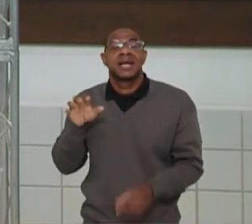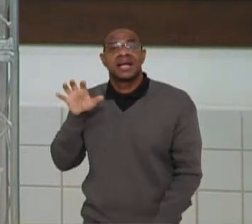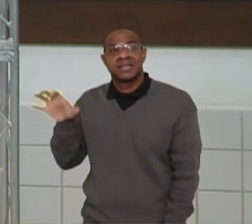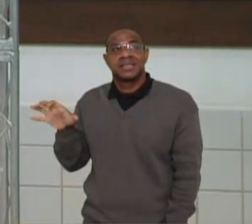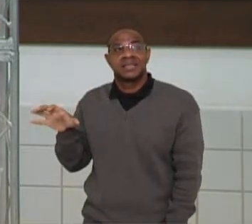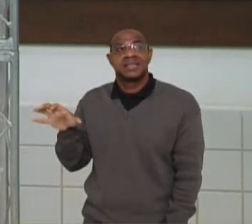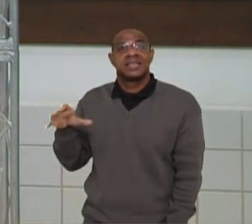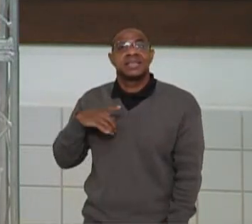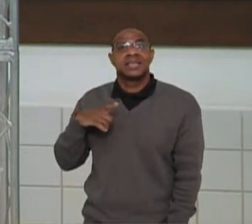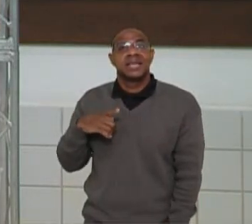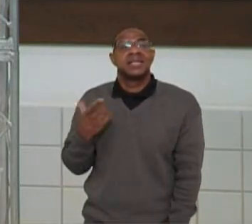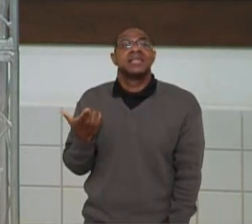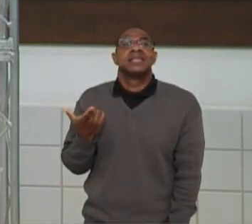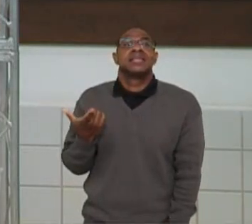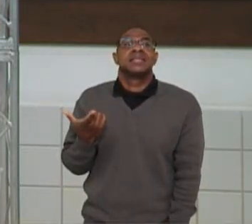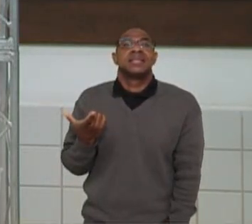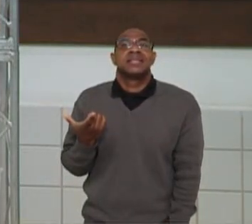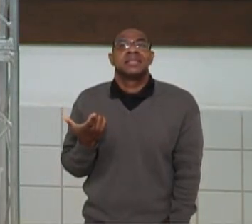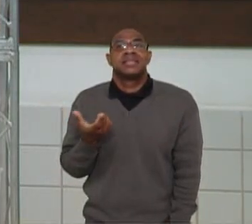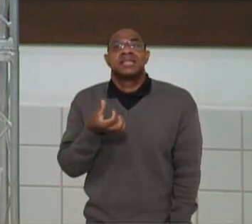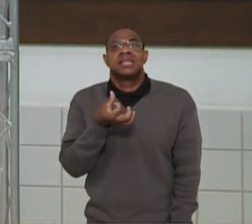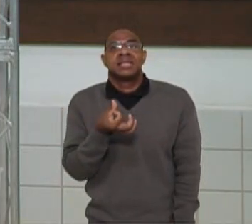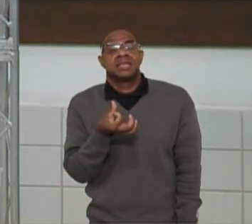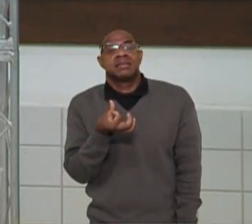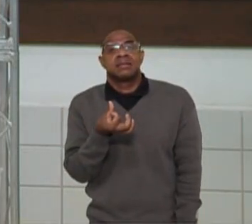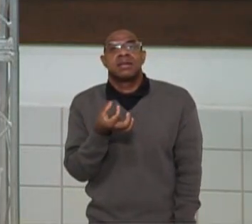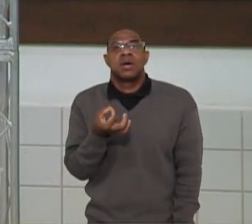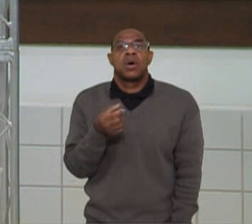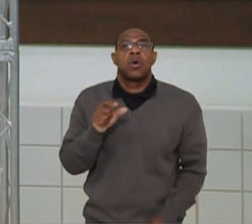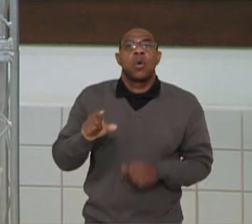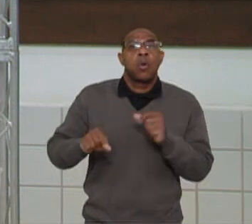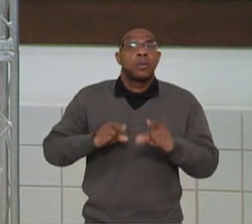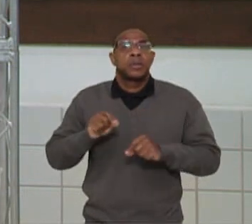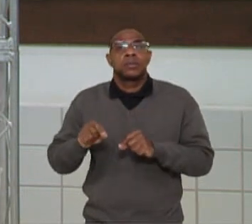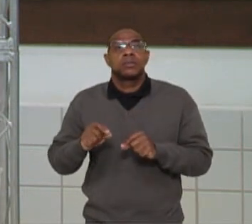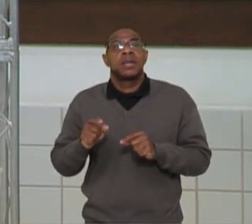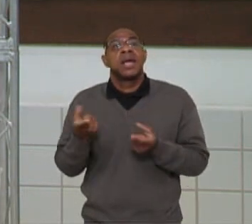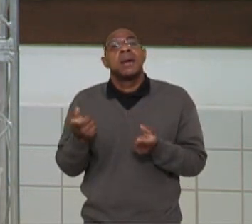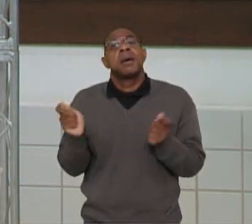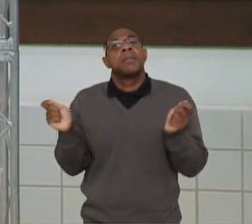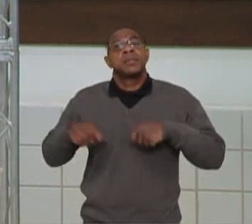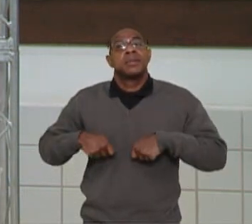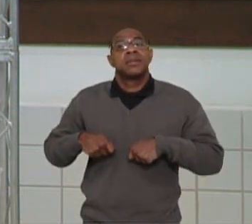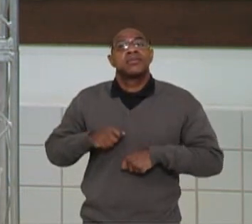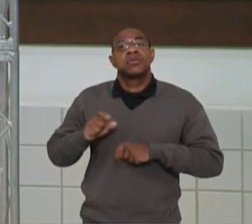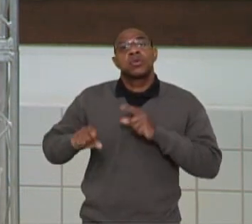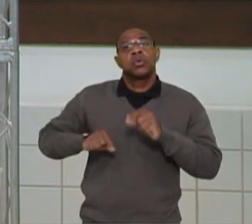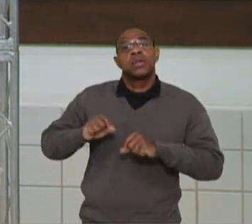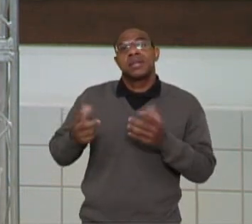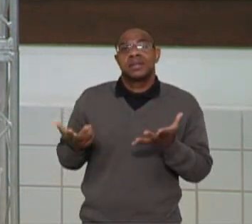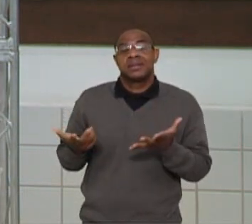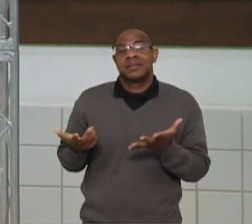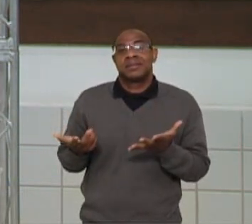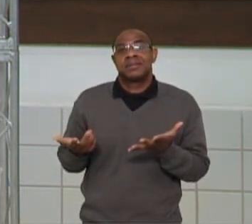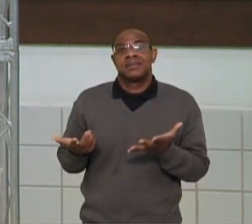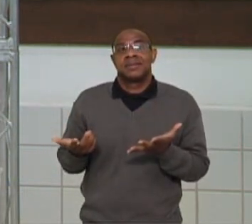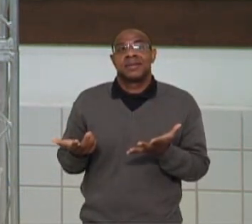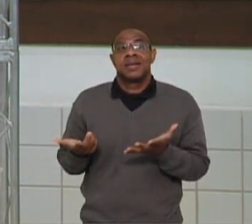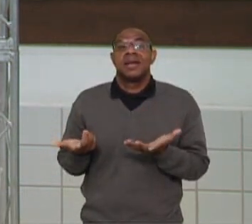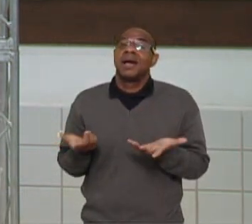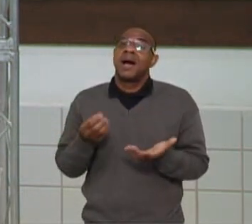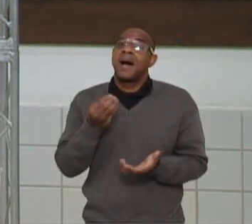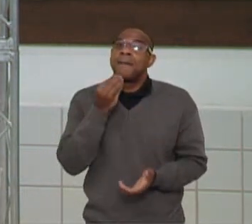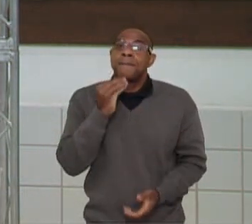eu tenho 60 opções, se eu fizer outra escolha, eu tenho 60 opções? Porque a possibilidade de eu escolher um número é a mesma. Aliás, a probabilidade